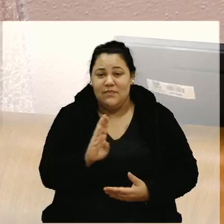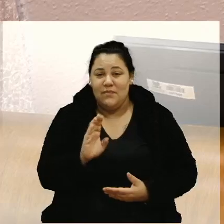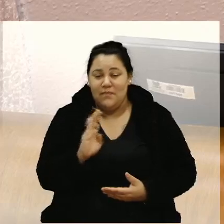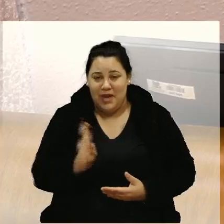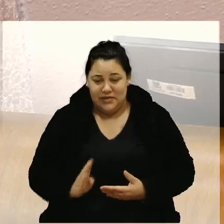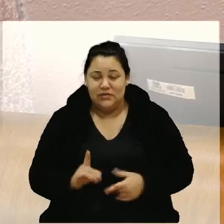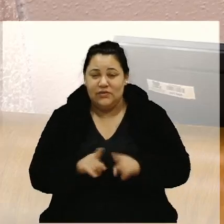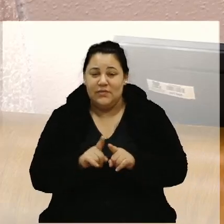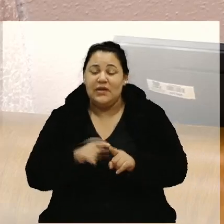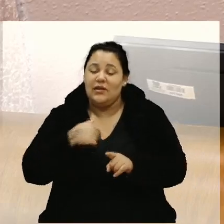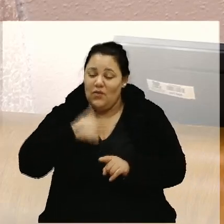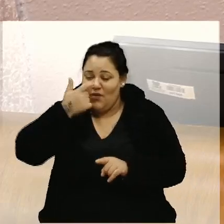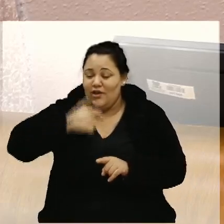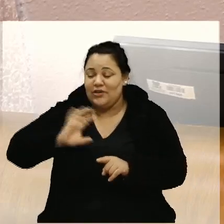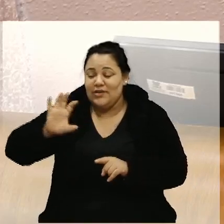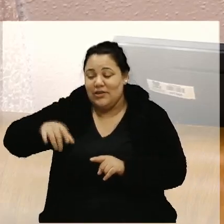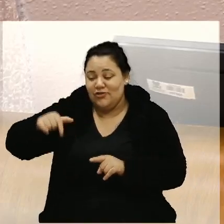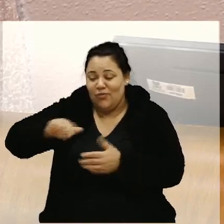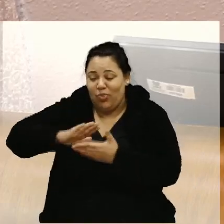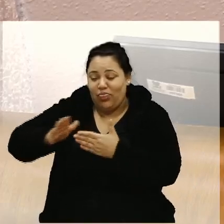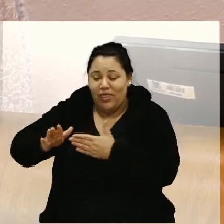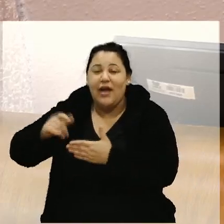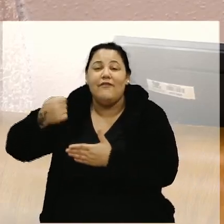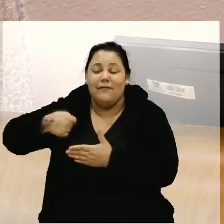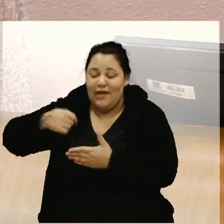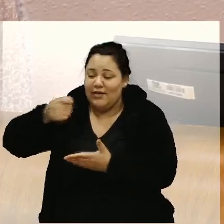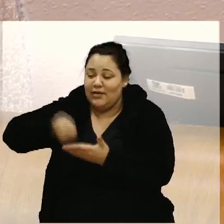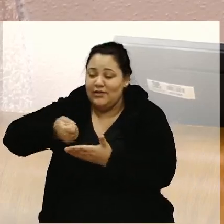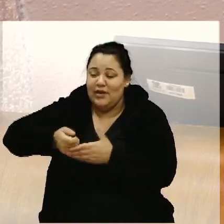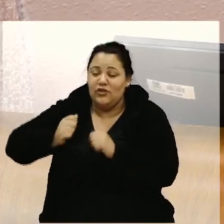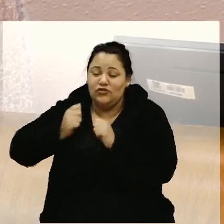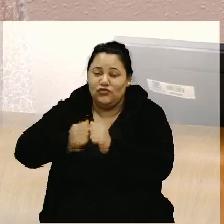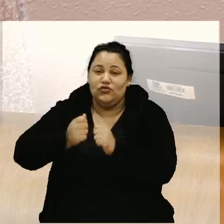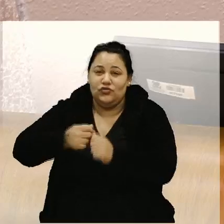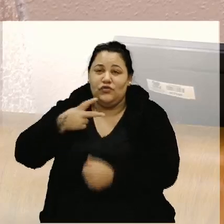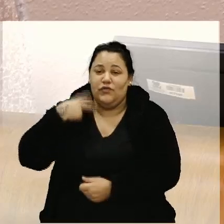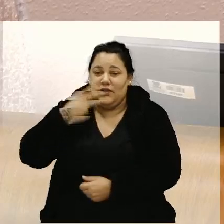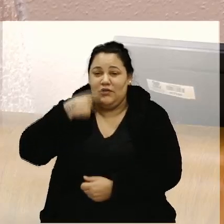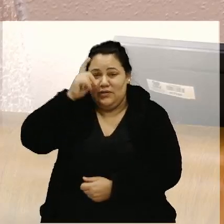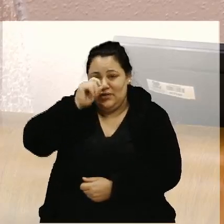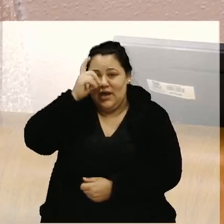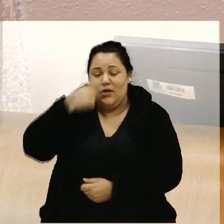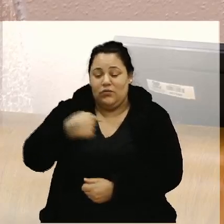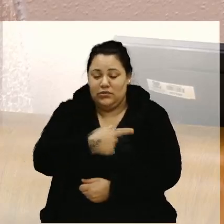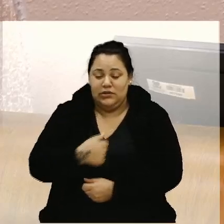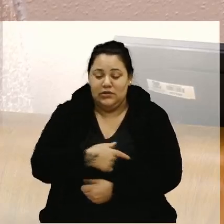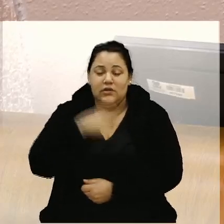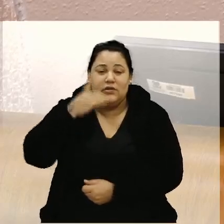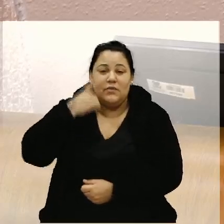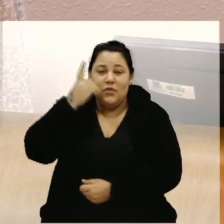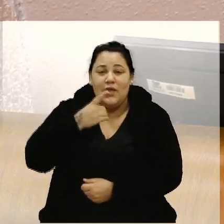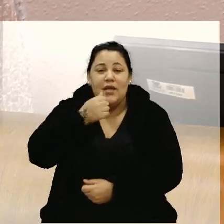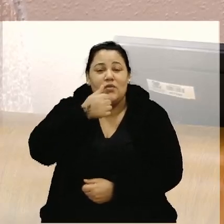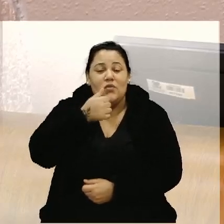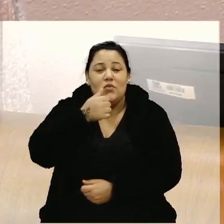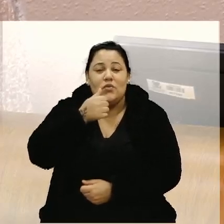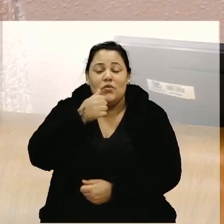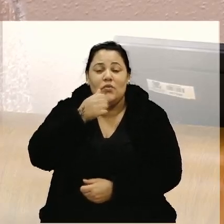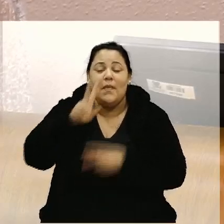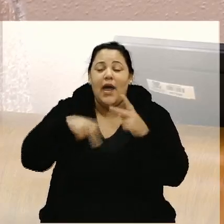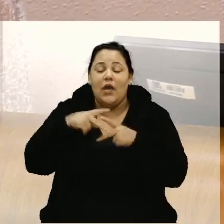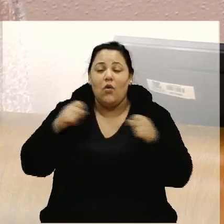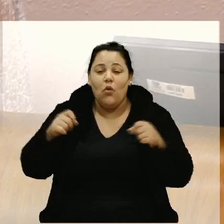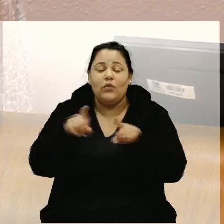foi tanto atingida, nós vamos tentar fazer um pouquinho aí em conjunto com o vereador Scal, com o vereador Zanquim, deputado Marcon, vereador Bortola,